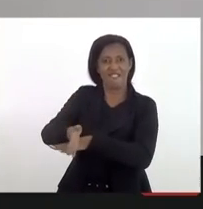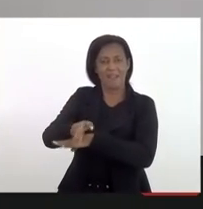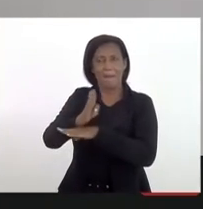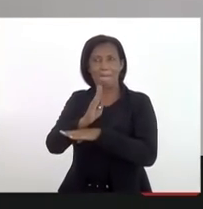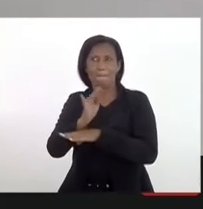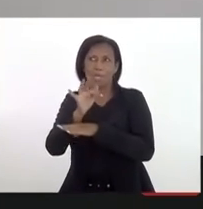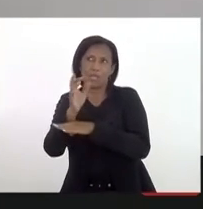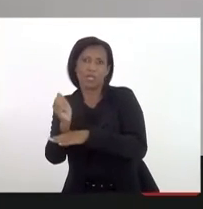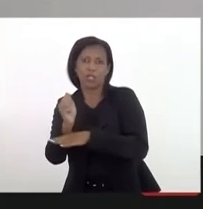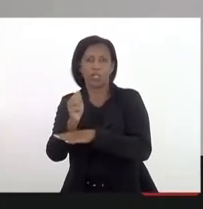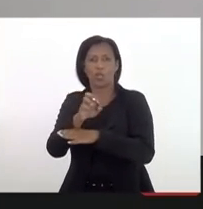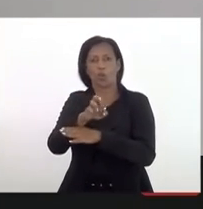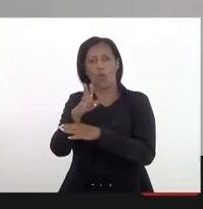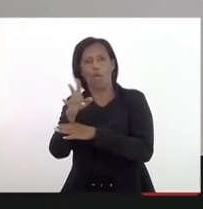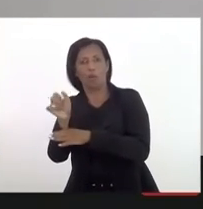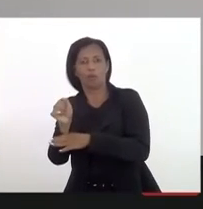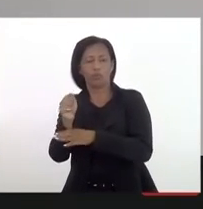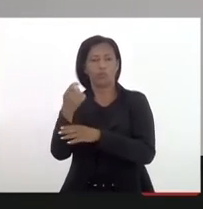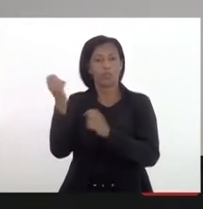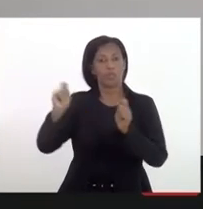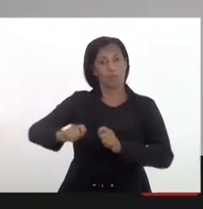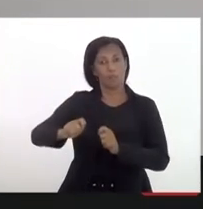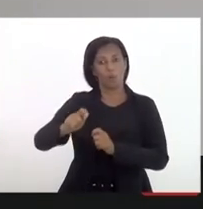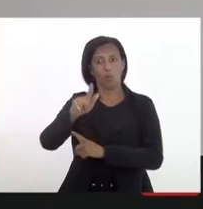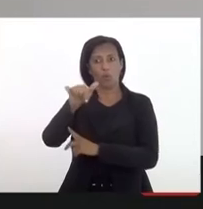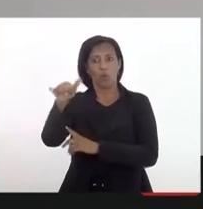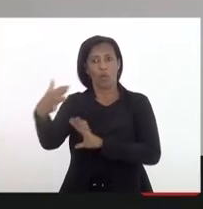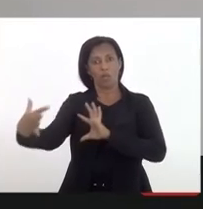no business das operações que podem derivar do gás